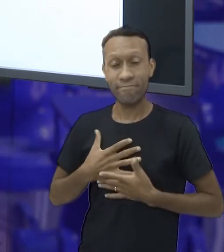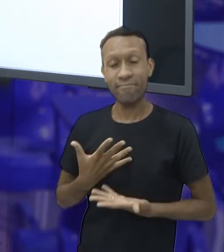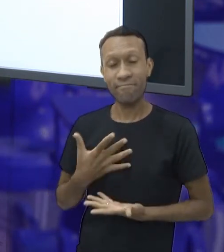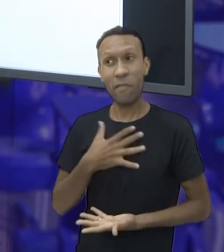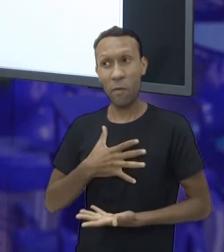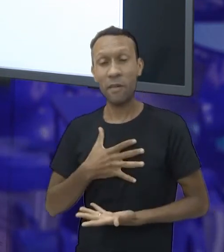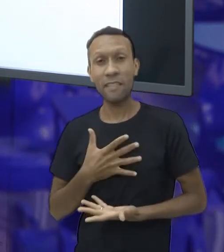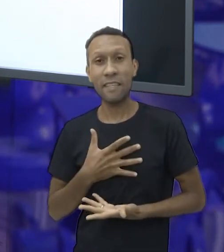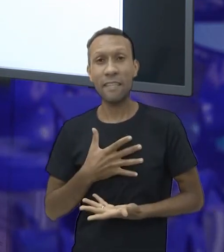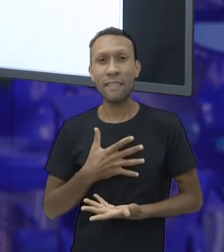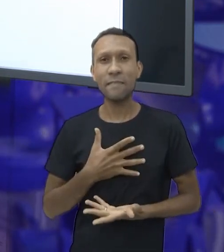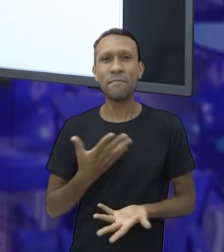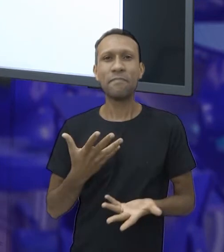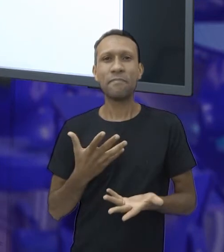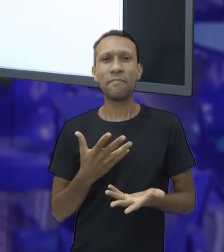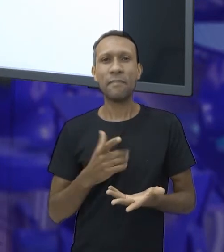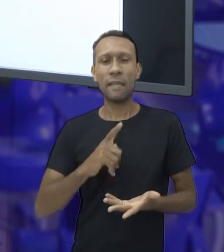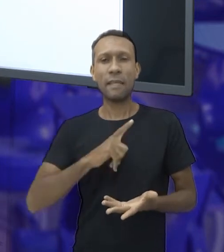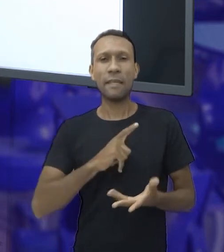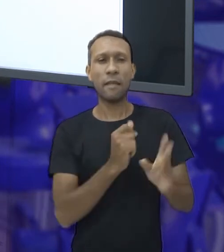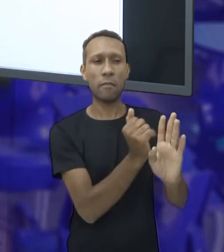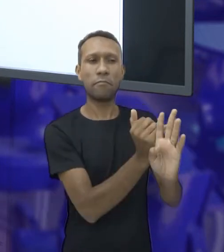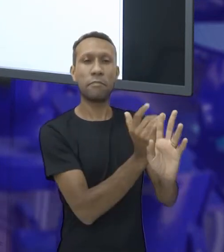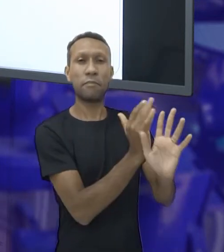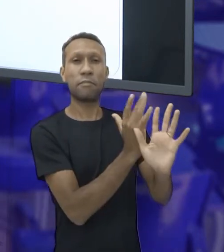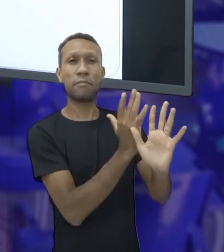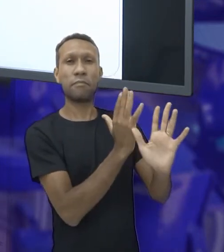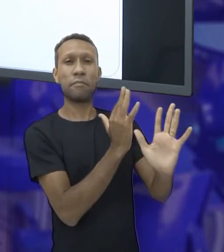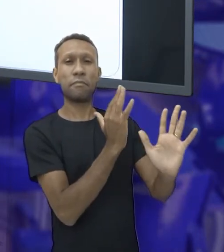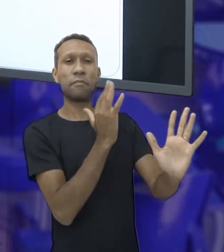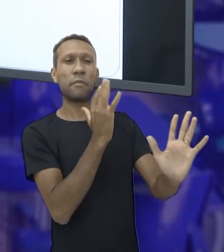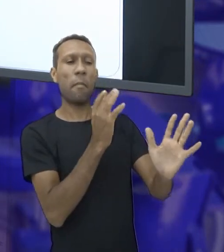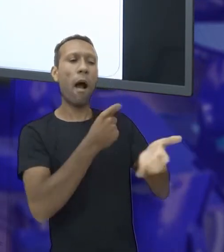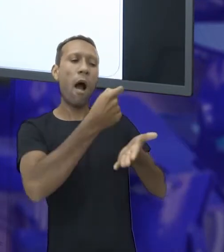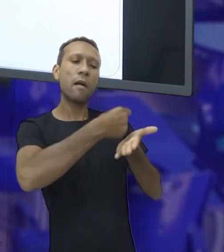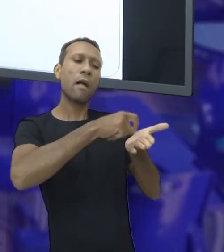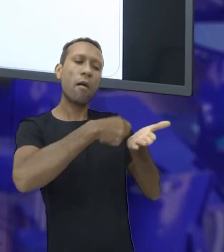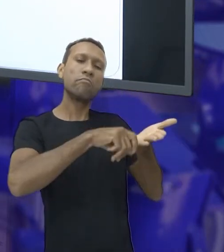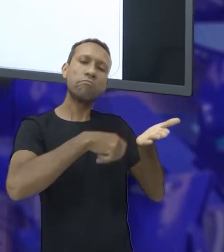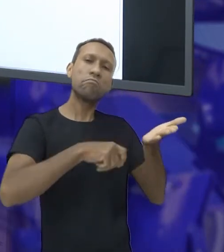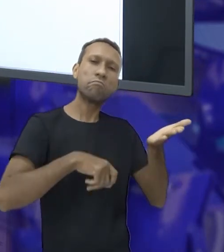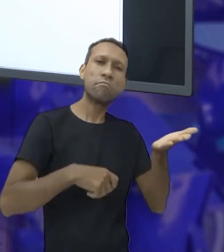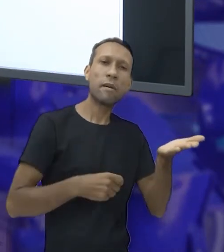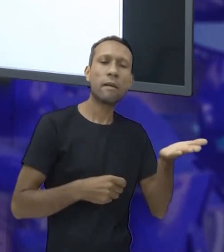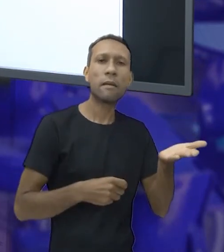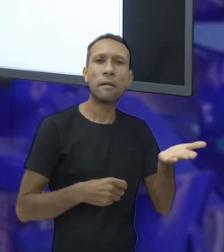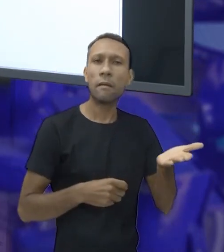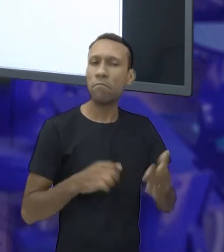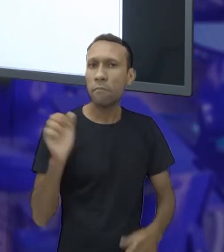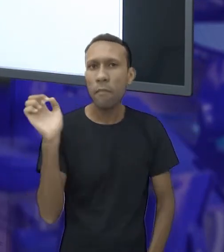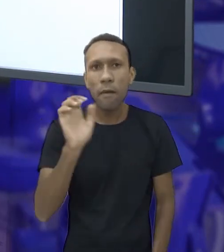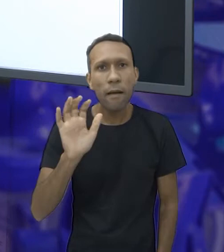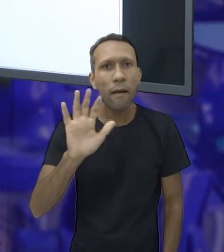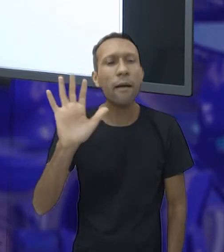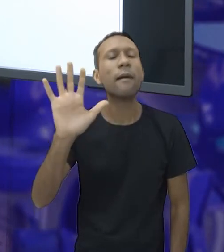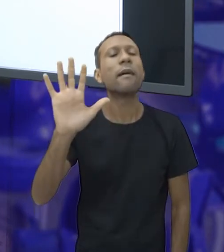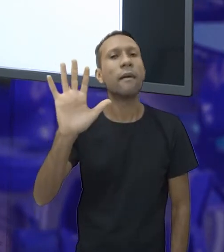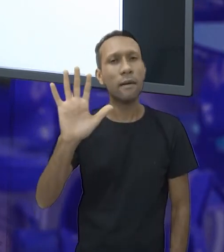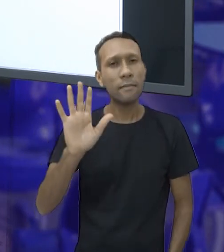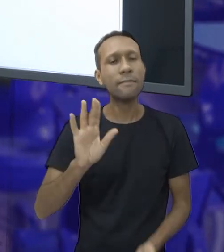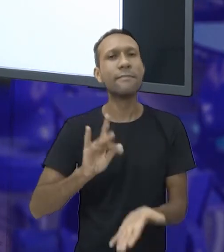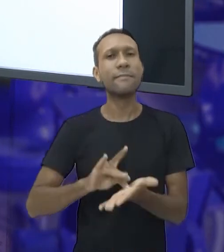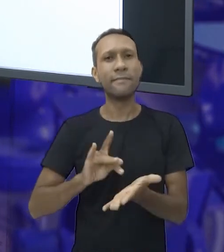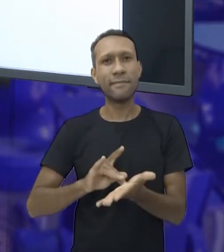Telp Celular. Nós entrávamos numa fila enorme para cadastrar o nome e tal, e era caríssimo. Eu me lembro